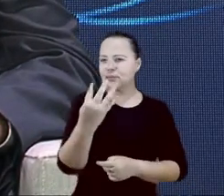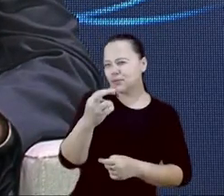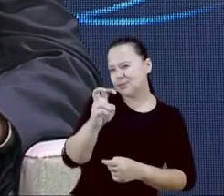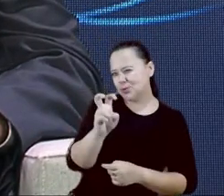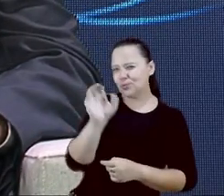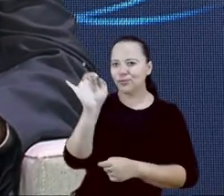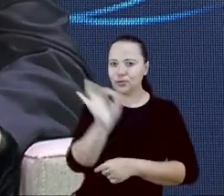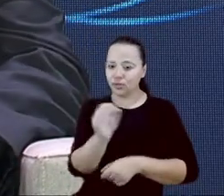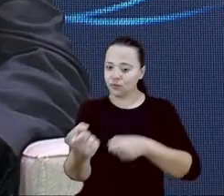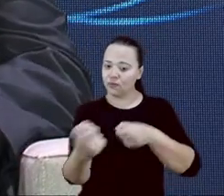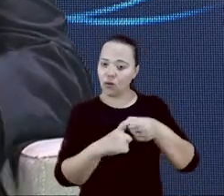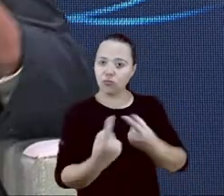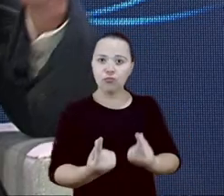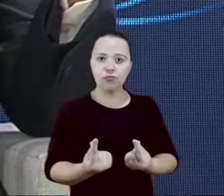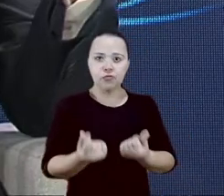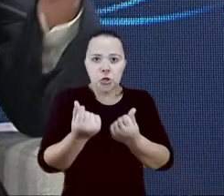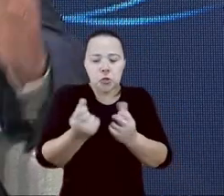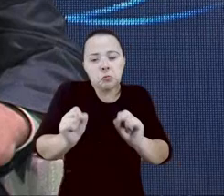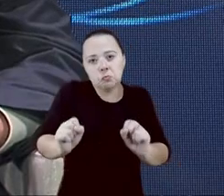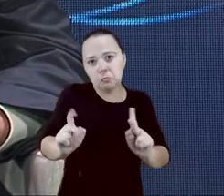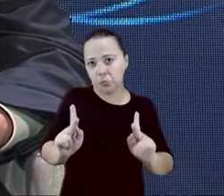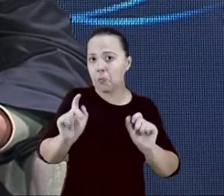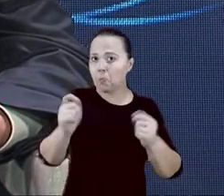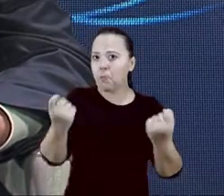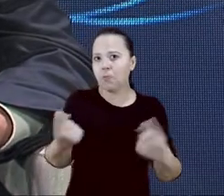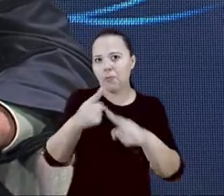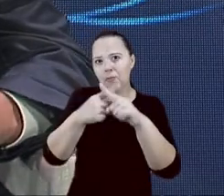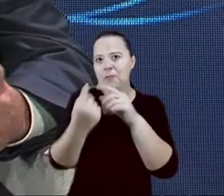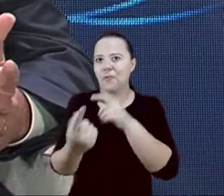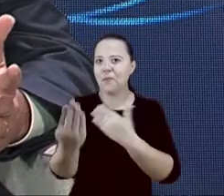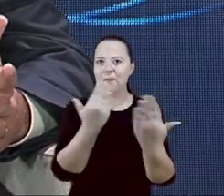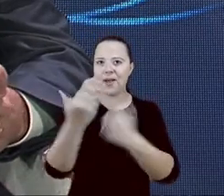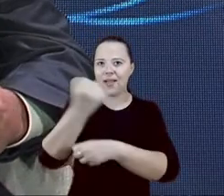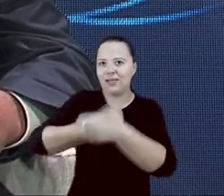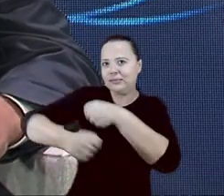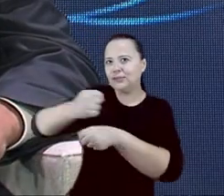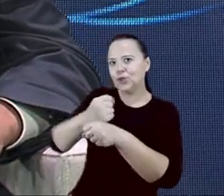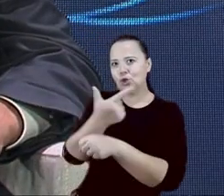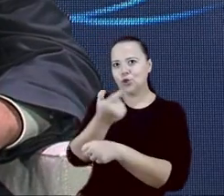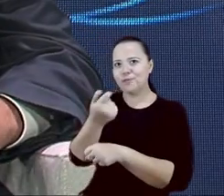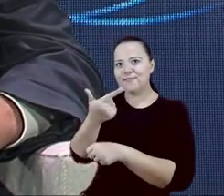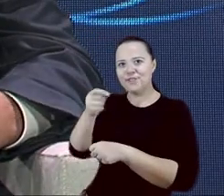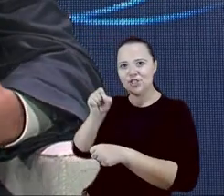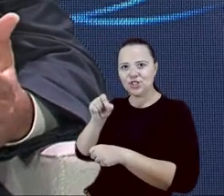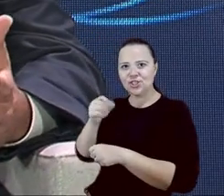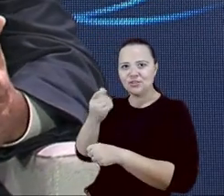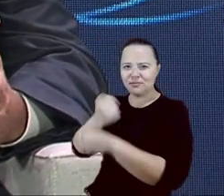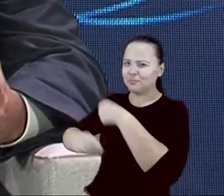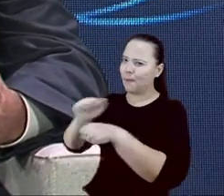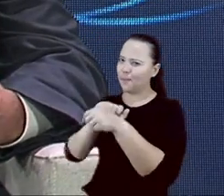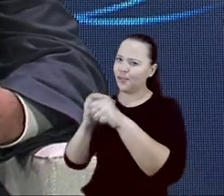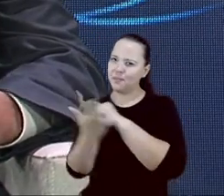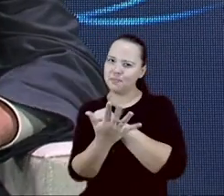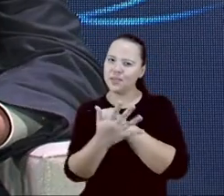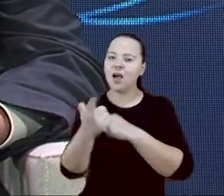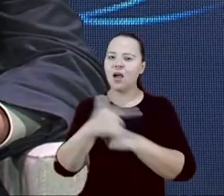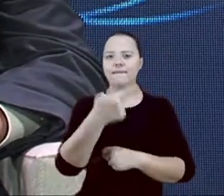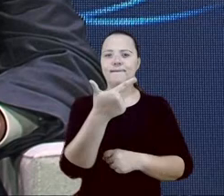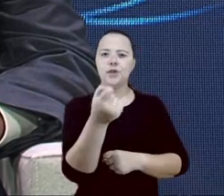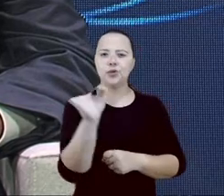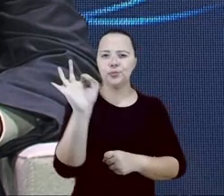é versus O que foi lá em 2020 que em dois meses foi 20%, então a única grandeza é muito menor